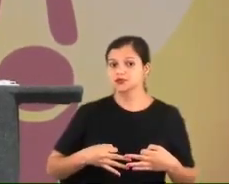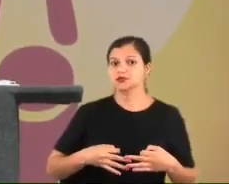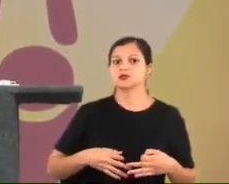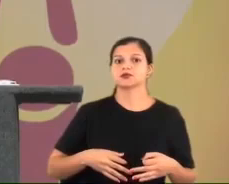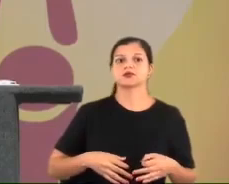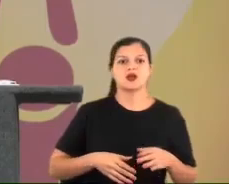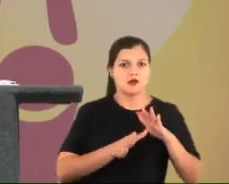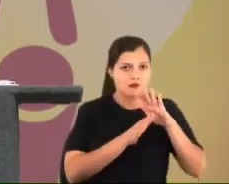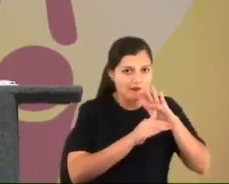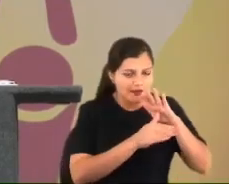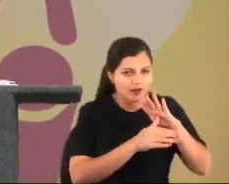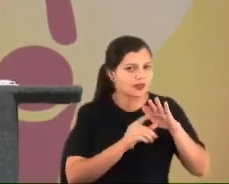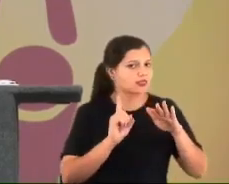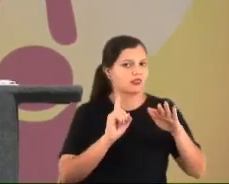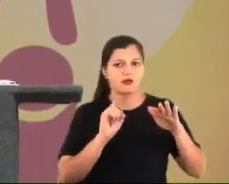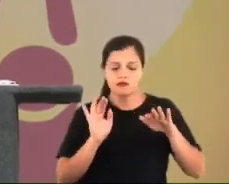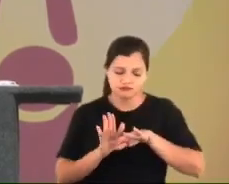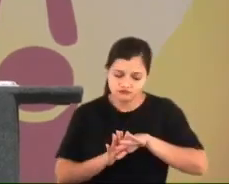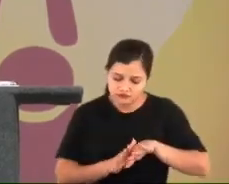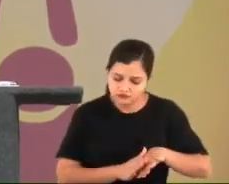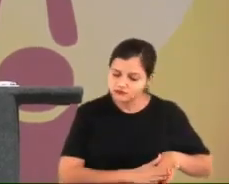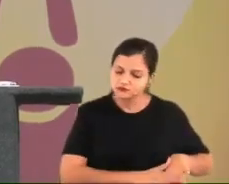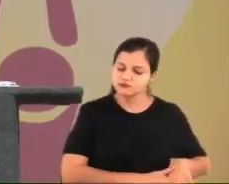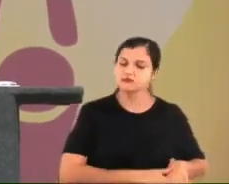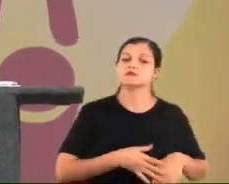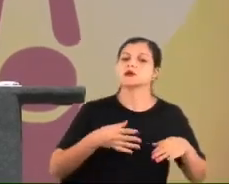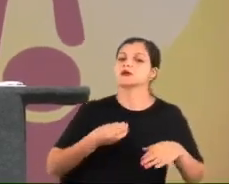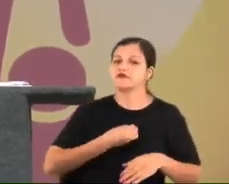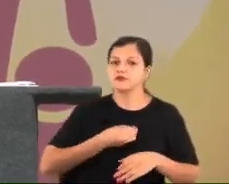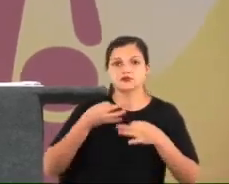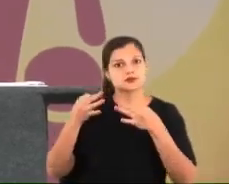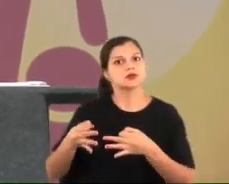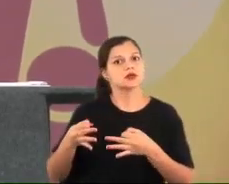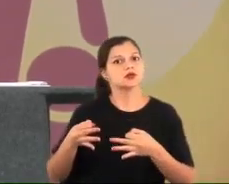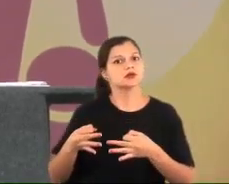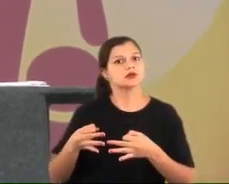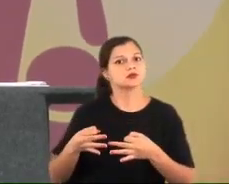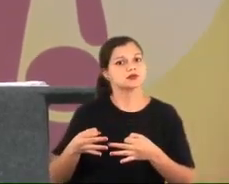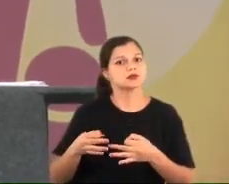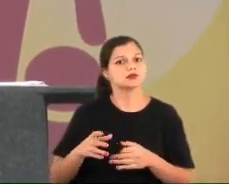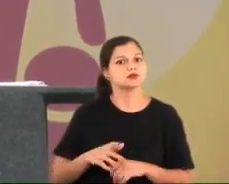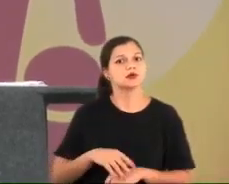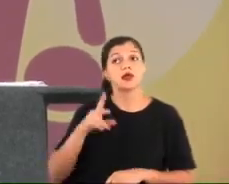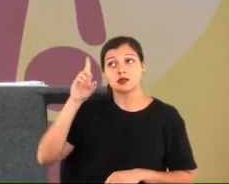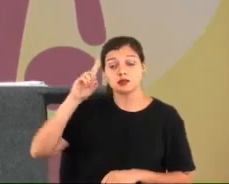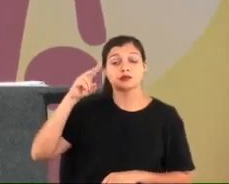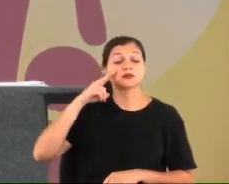Deus, que exemplo maravilhoso. Deus certamente está vendo você aí.